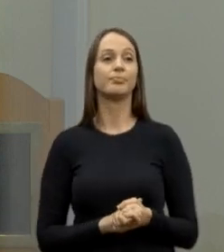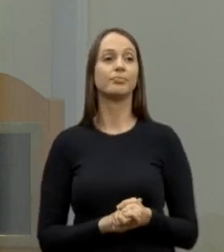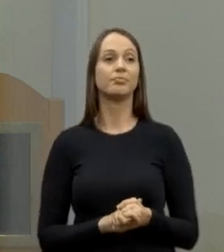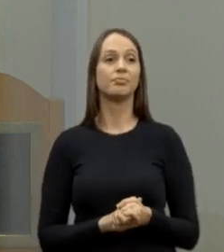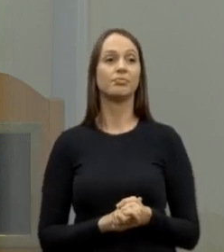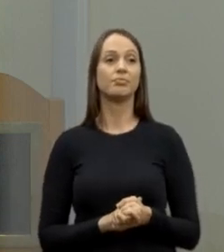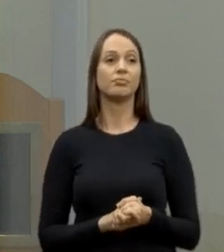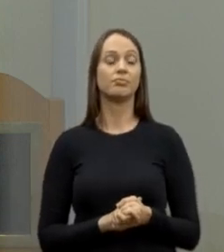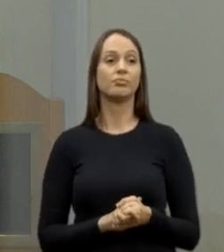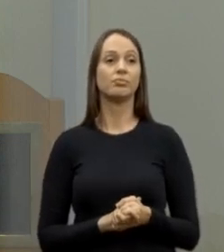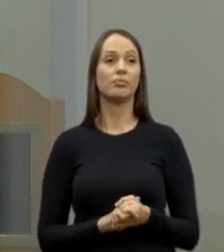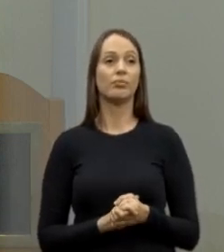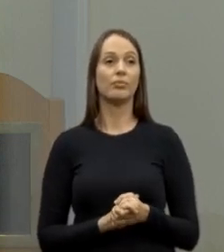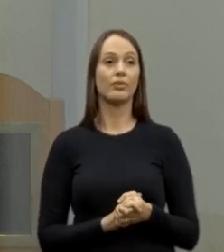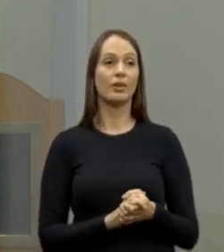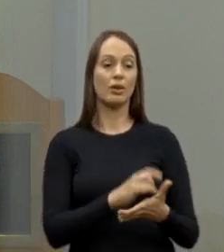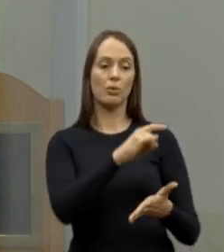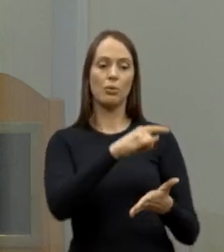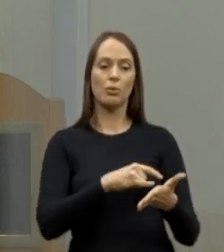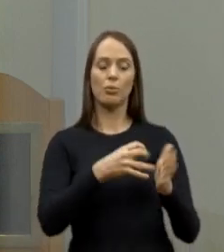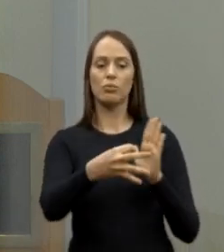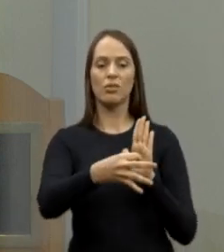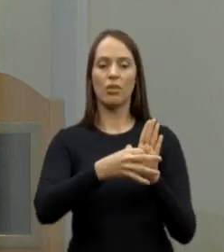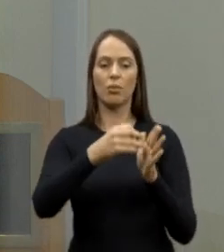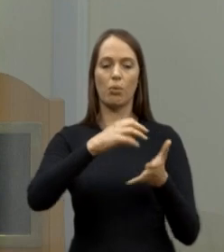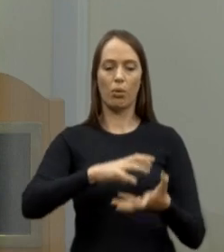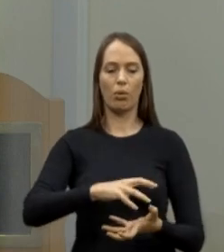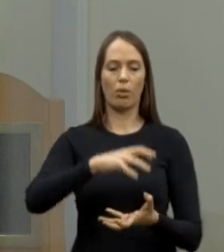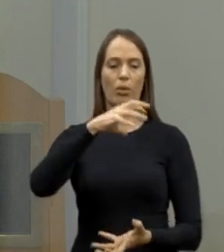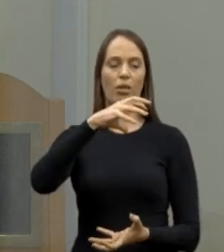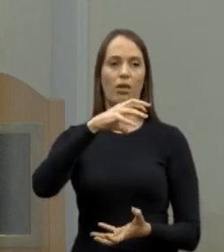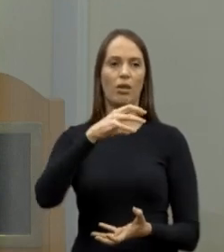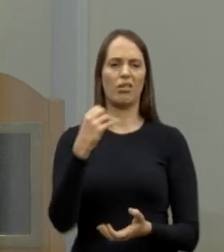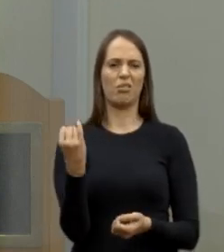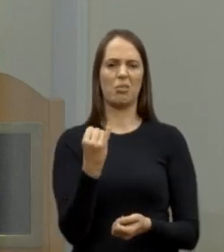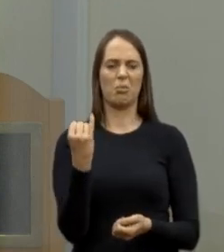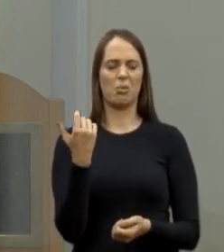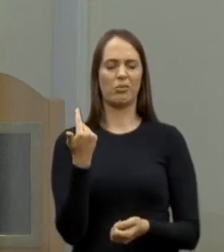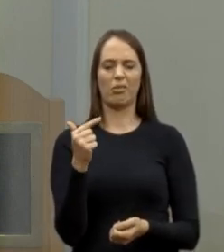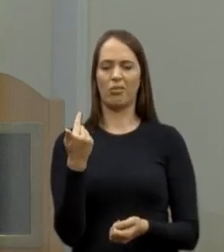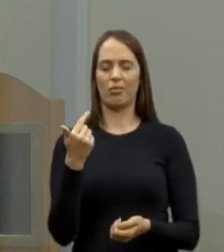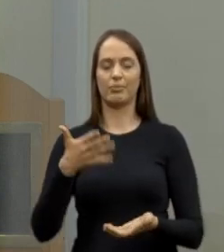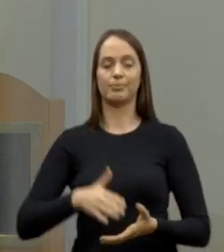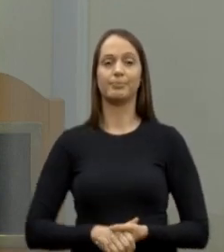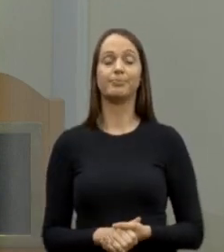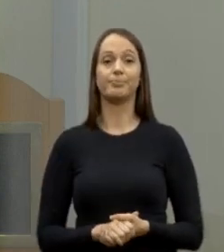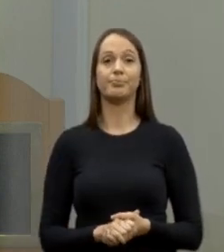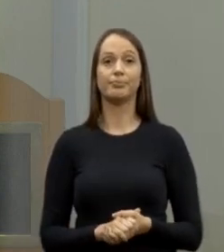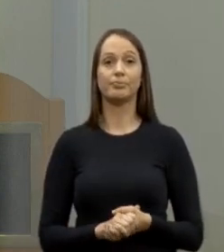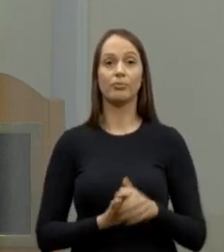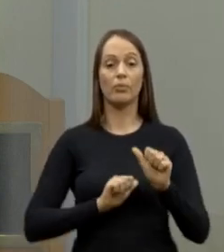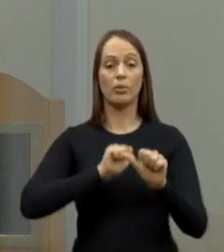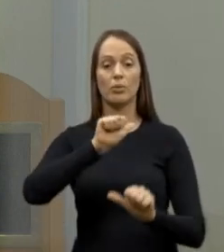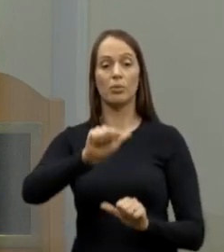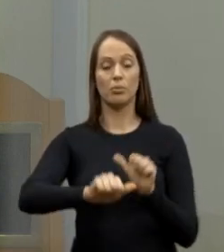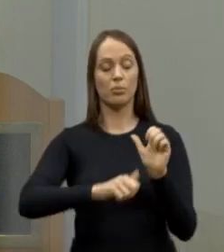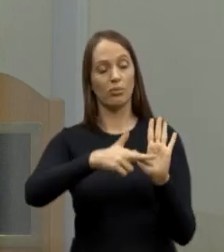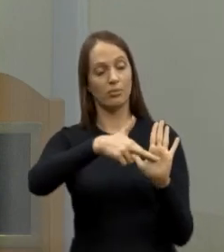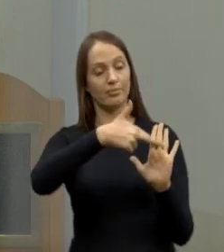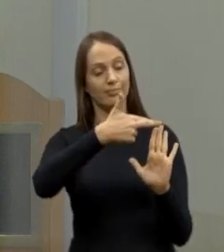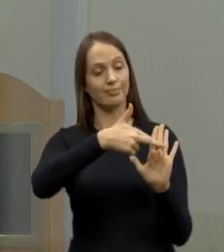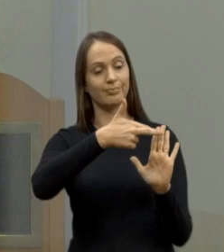de números em um relatório e apontamentos sem importância. Isso não é só uma mudança de regimento,